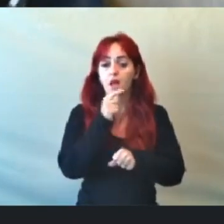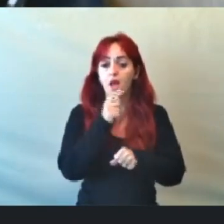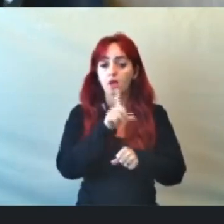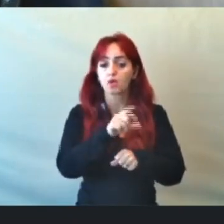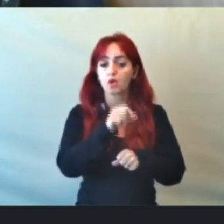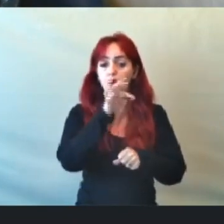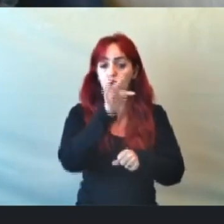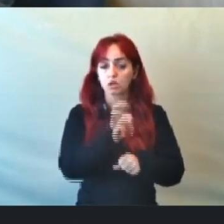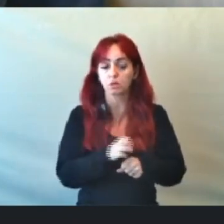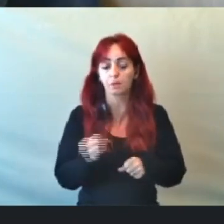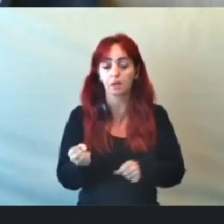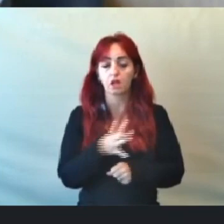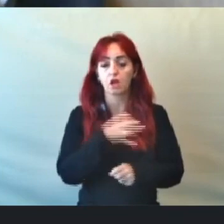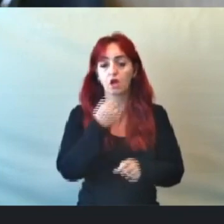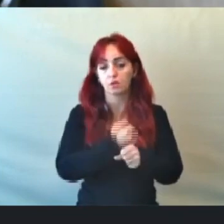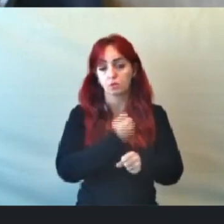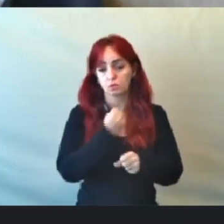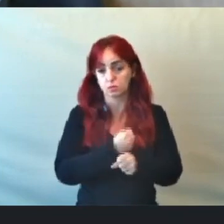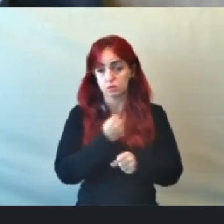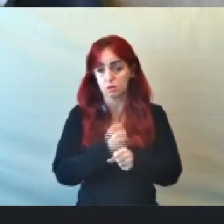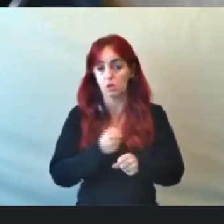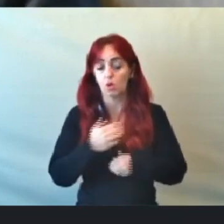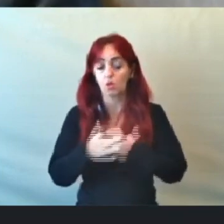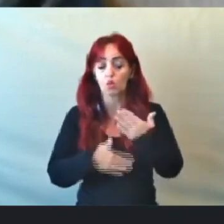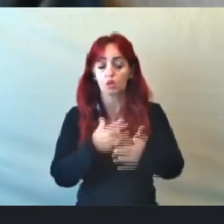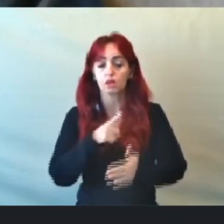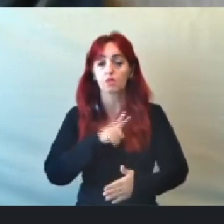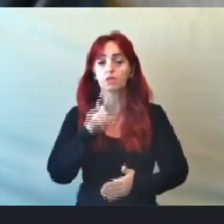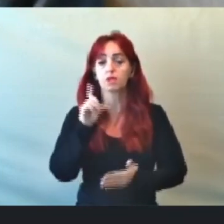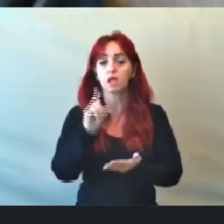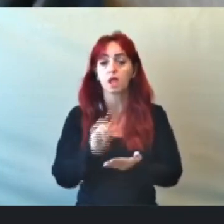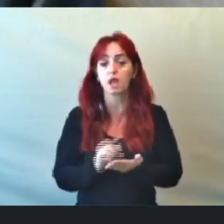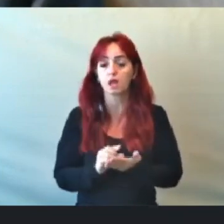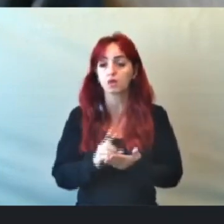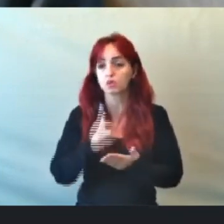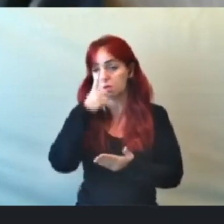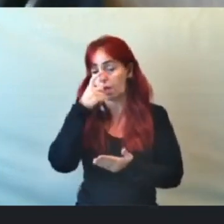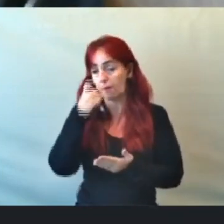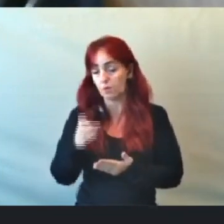um papel de reduzir a poluição difusa.